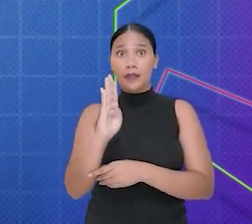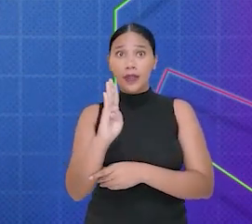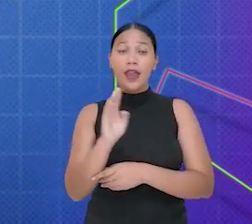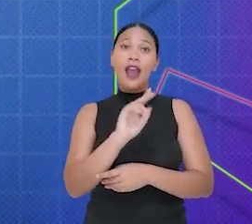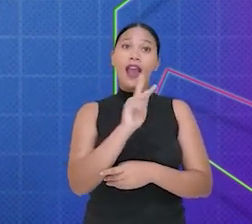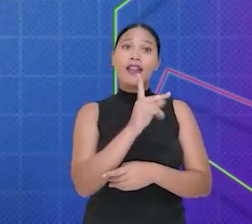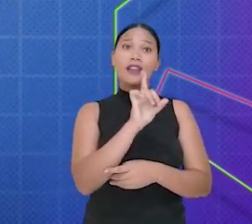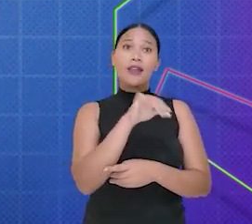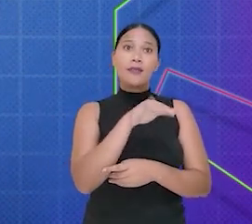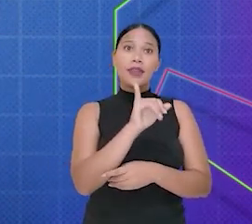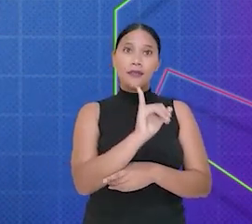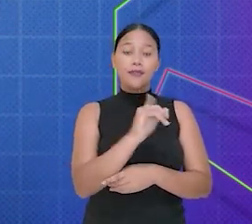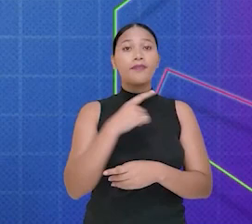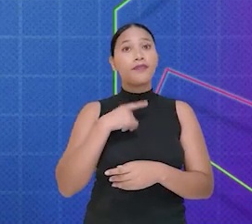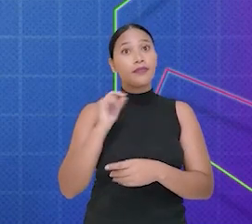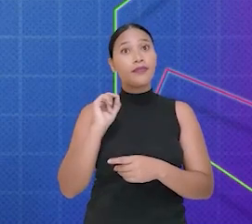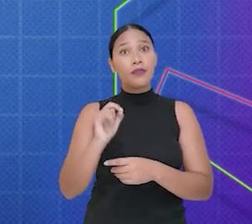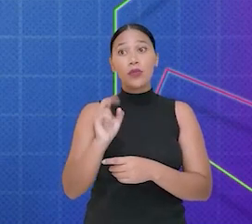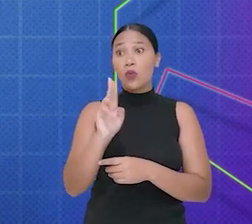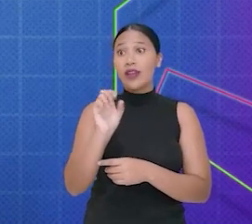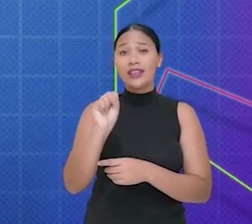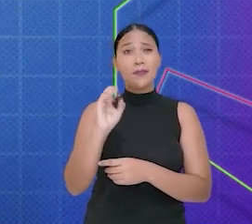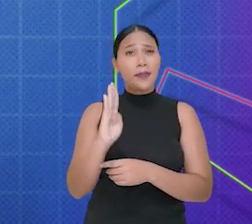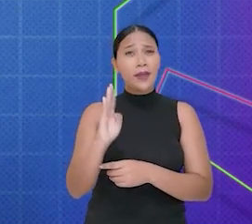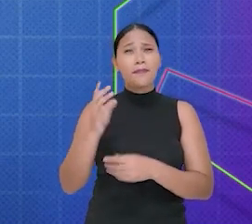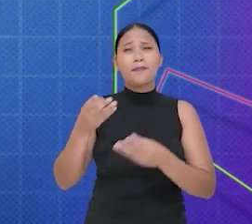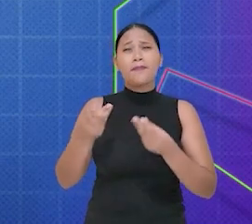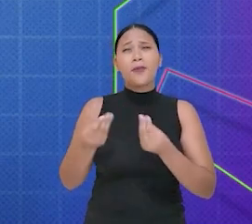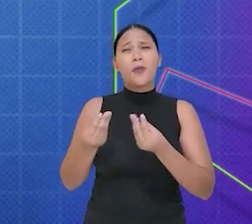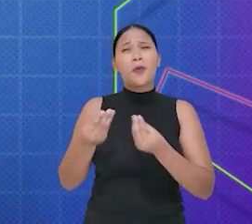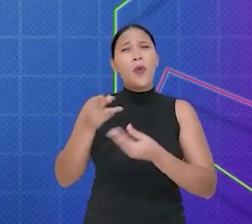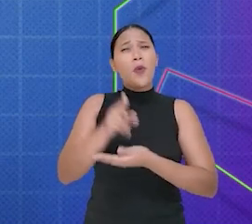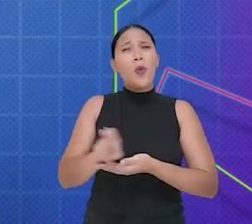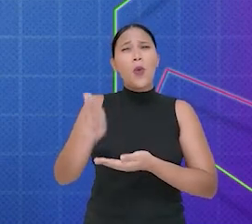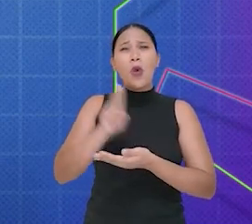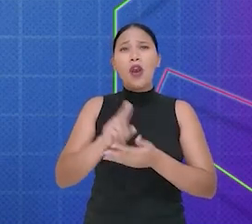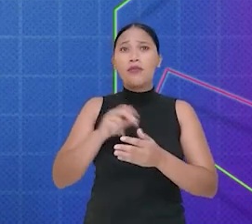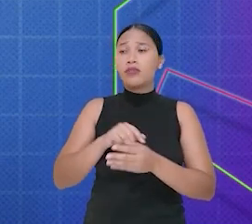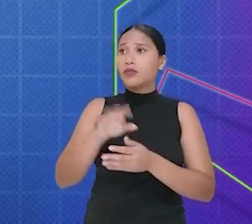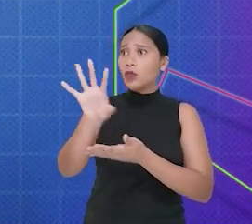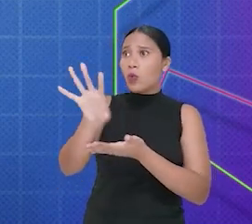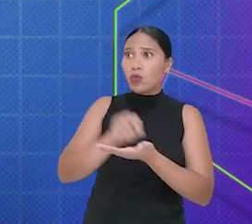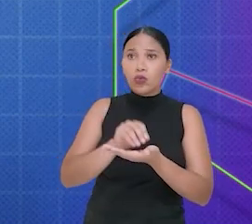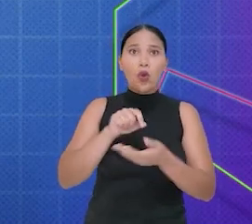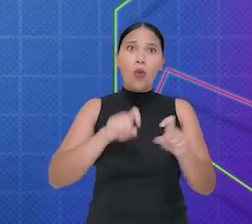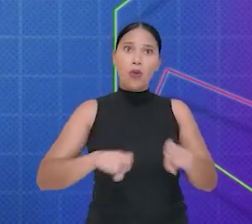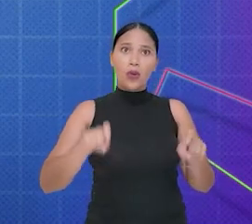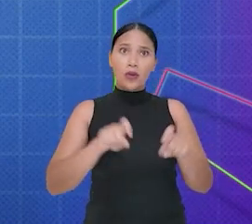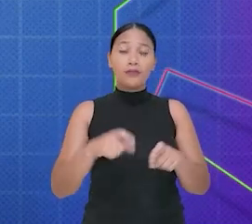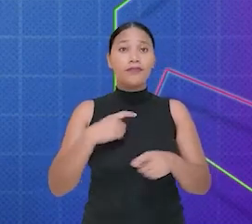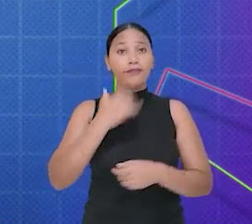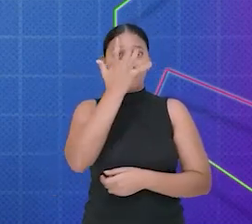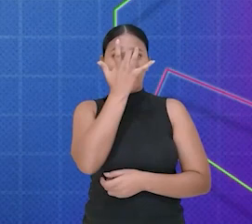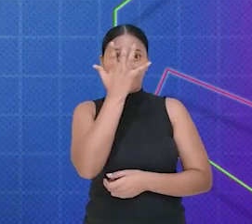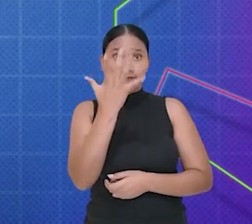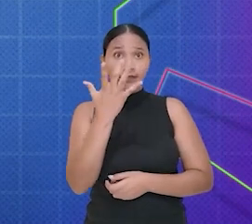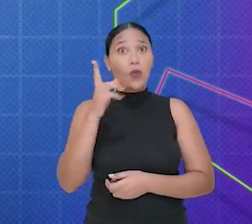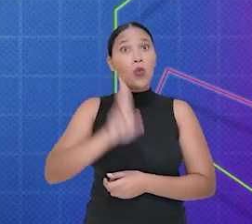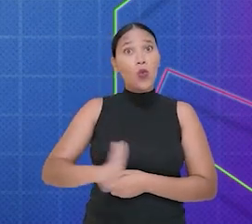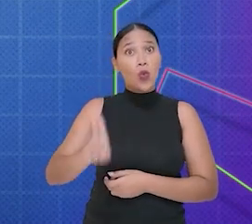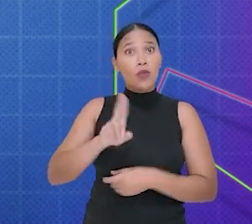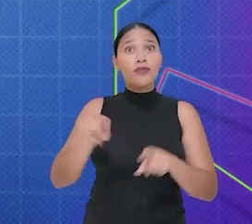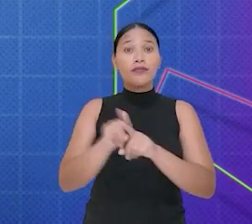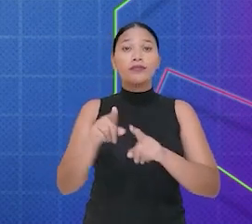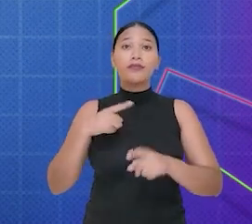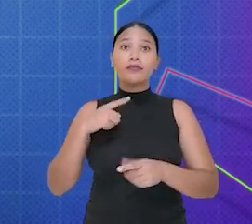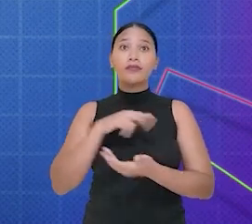USB e HDMI. USB são amplamente utilizados para conectar dispositivos externos ao computador. Eles são